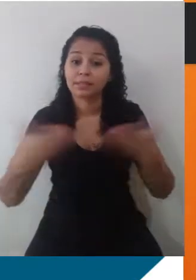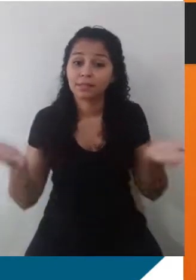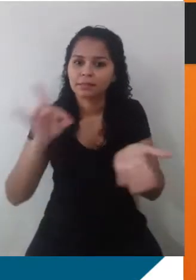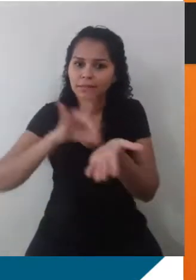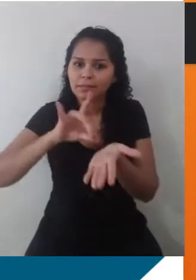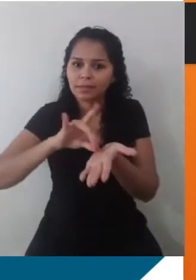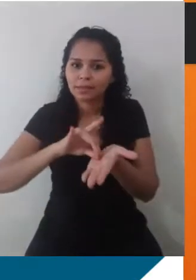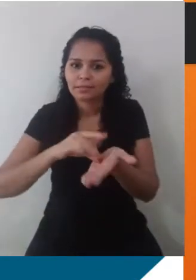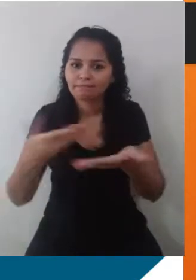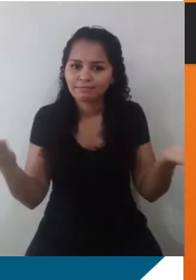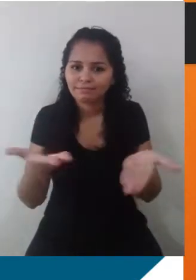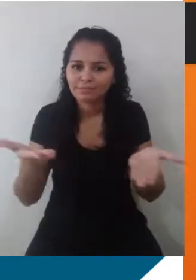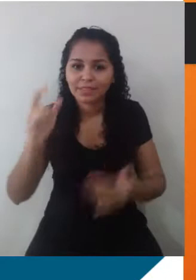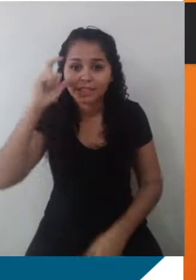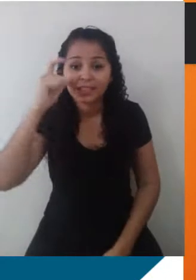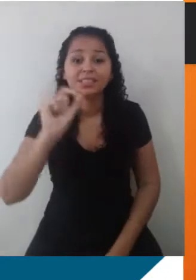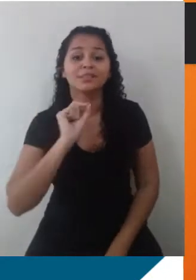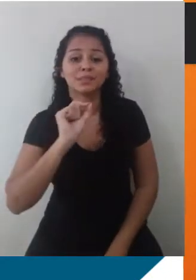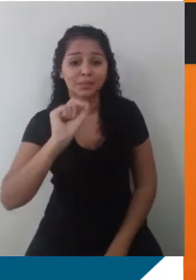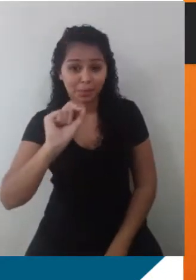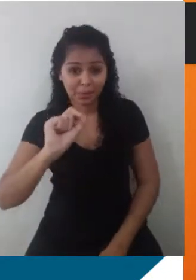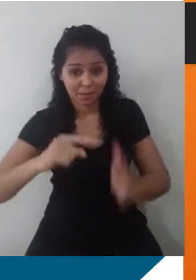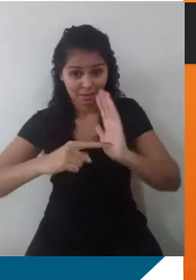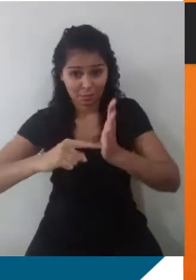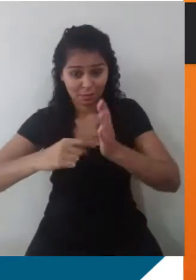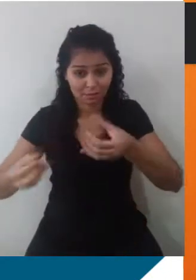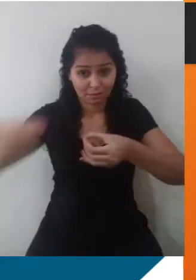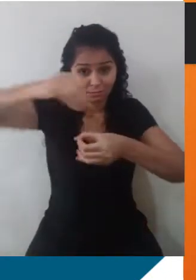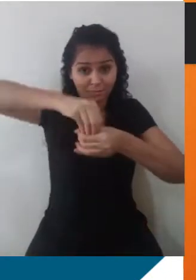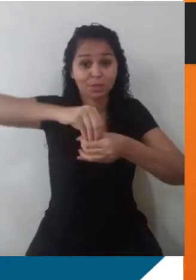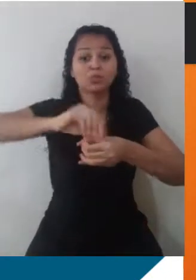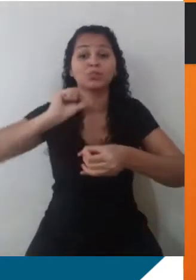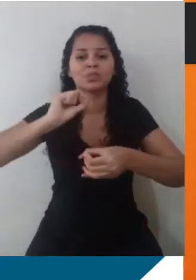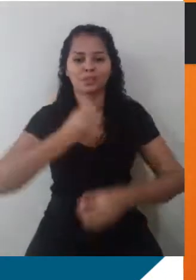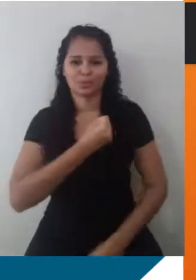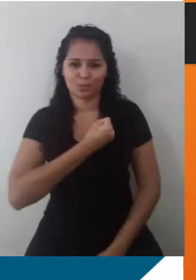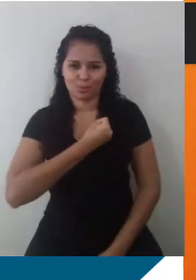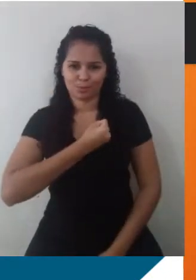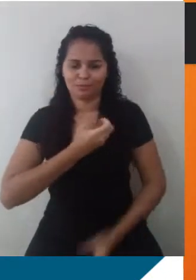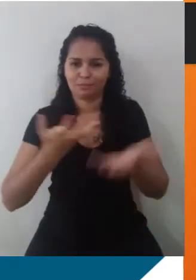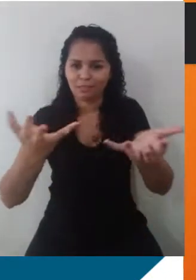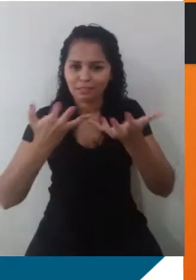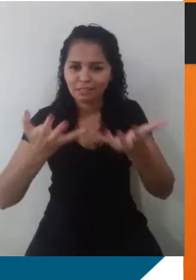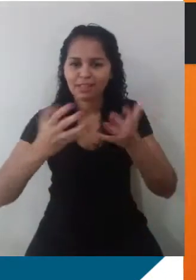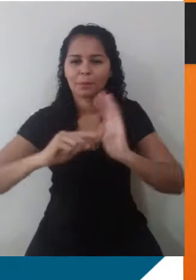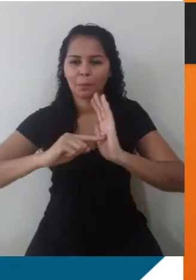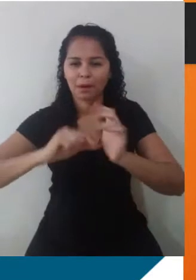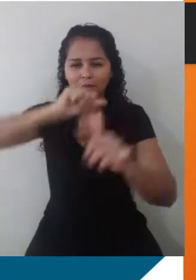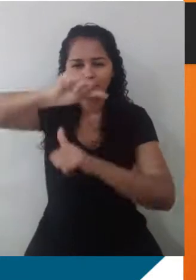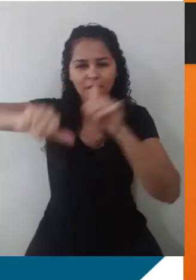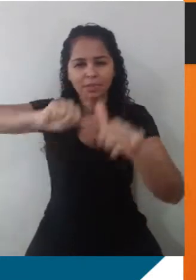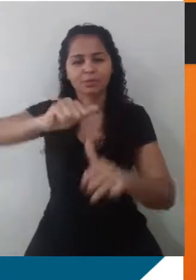verdade aqui, o nosso interesse é colocar dentro dessa máquina números. Nós queremos máquinas que